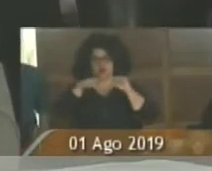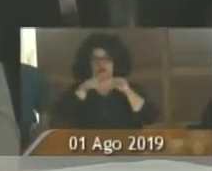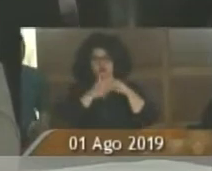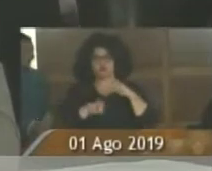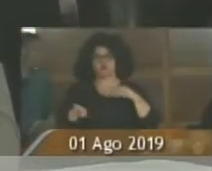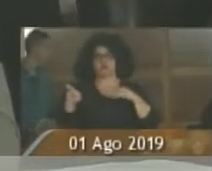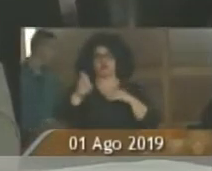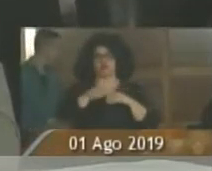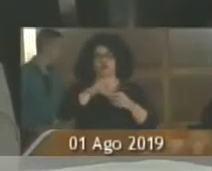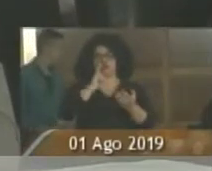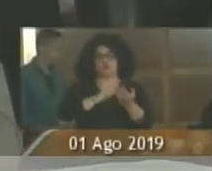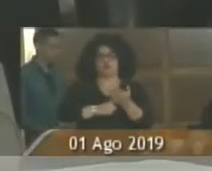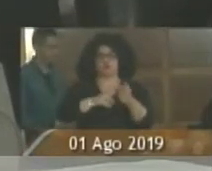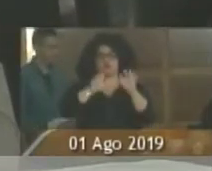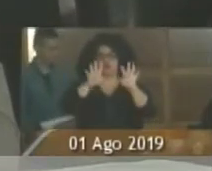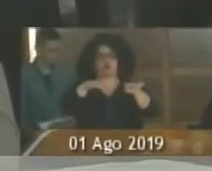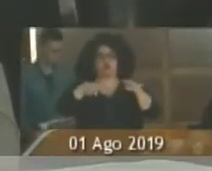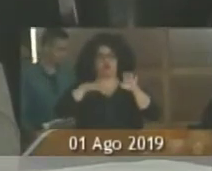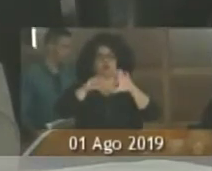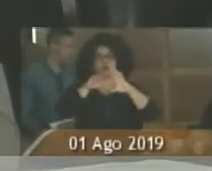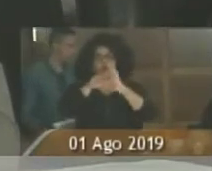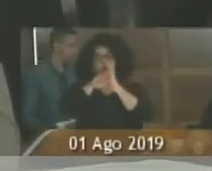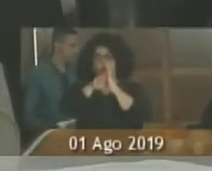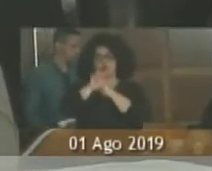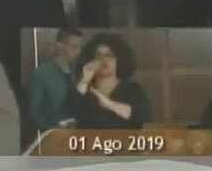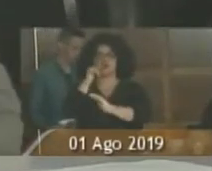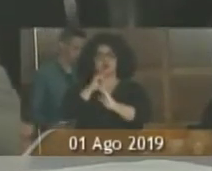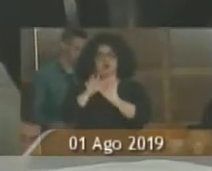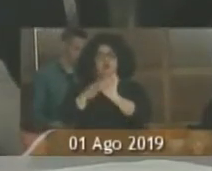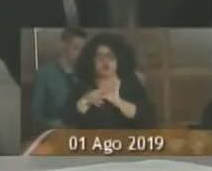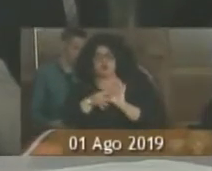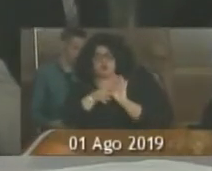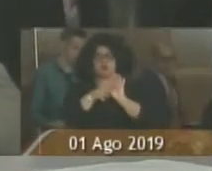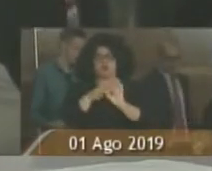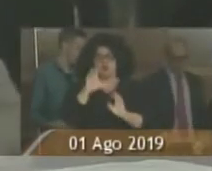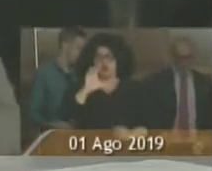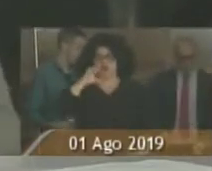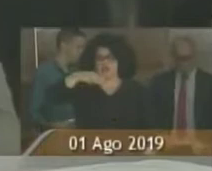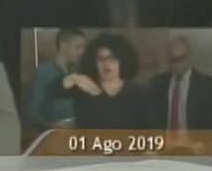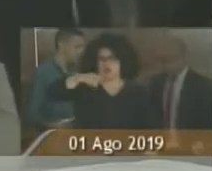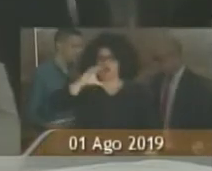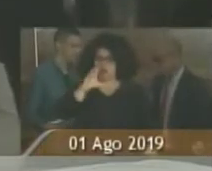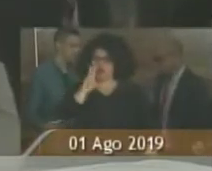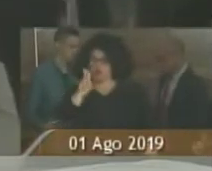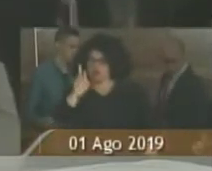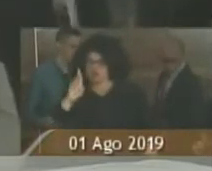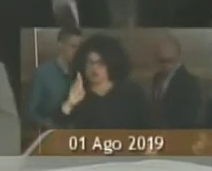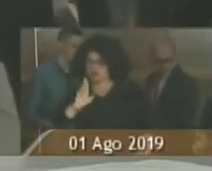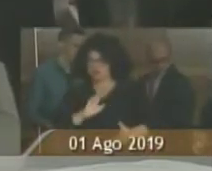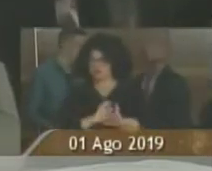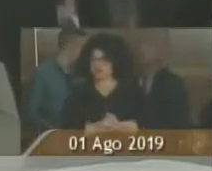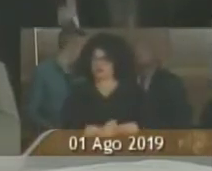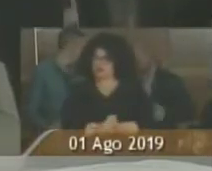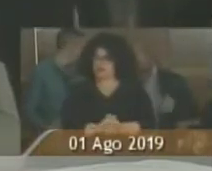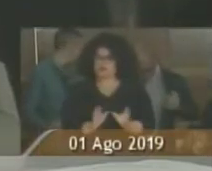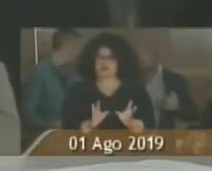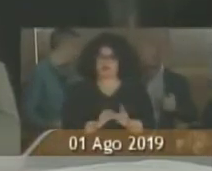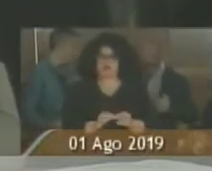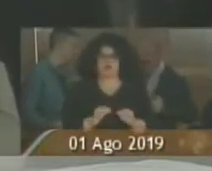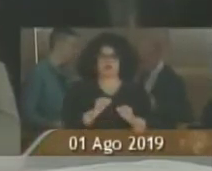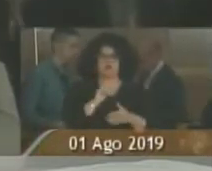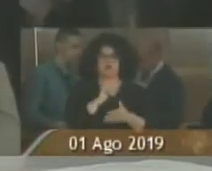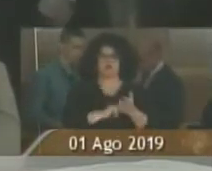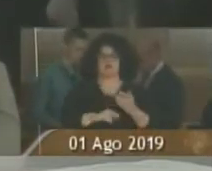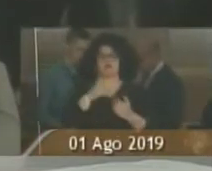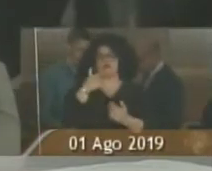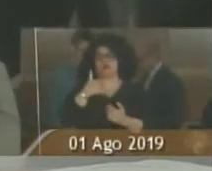seja realizada a posse do Conselho de Mulheres Cristãs Unidas para Reagir, CMCUR. Requerimento 281, solicitando